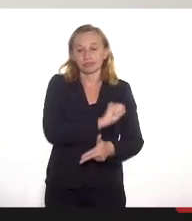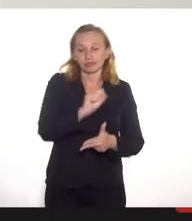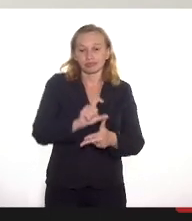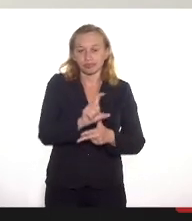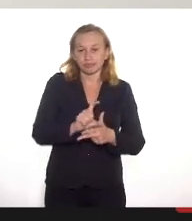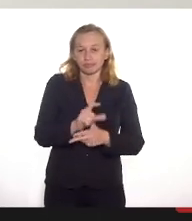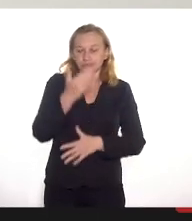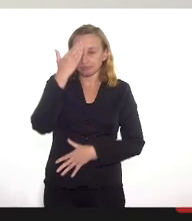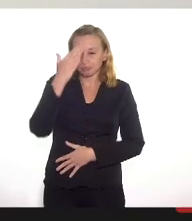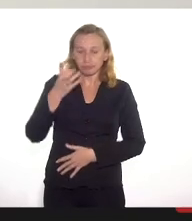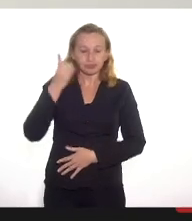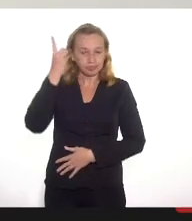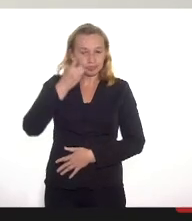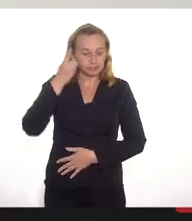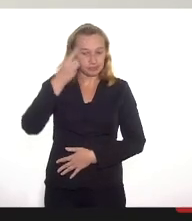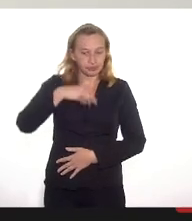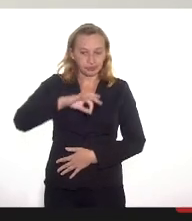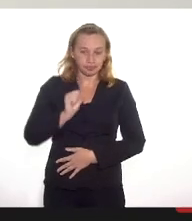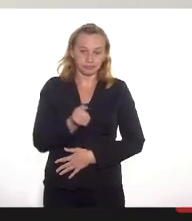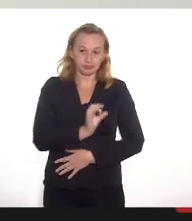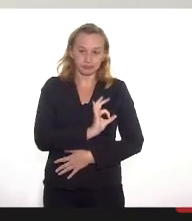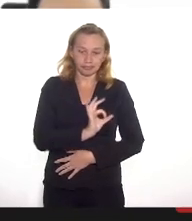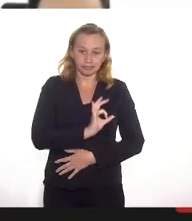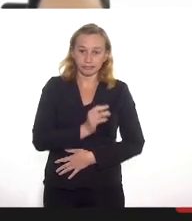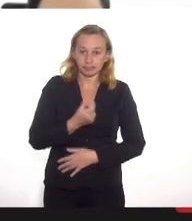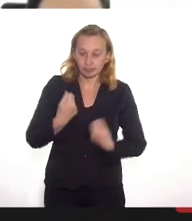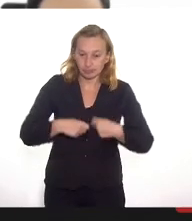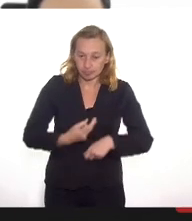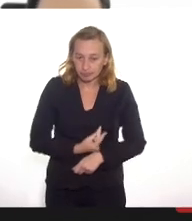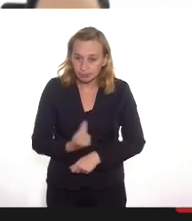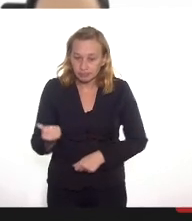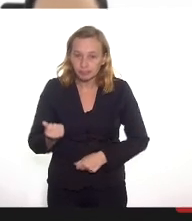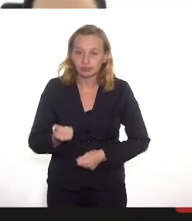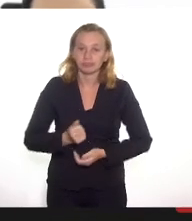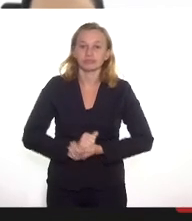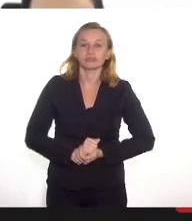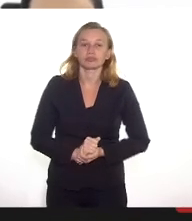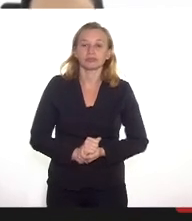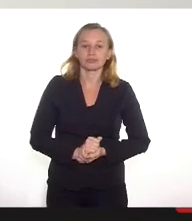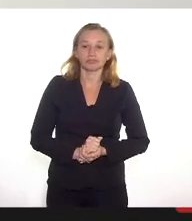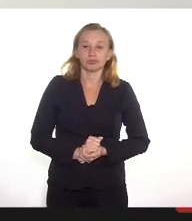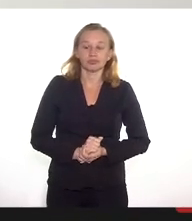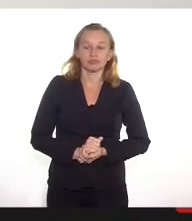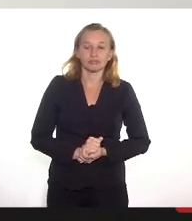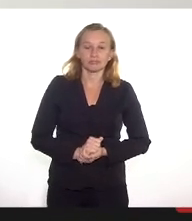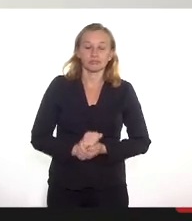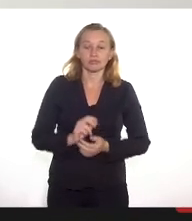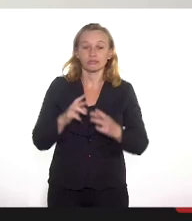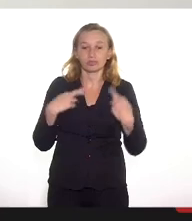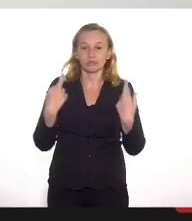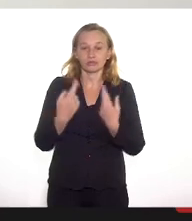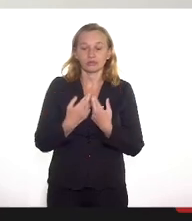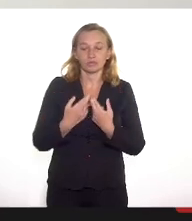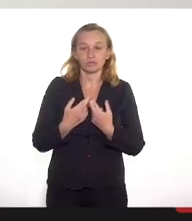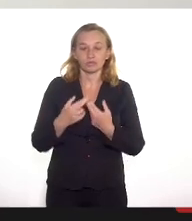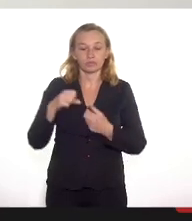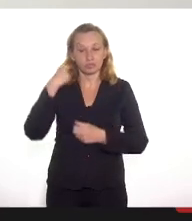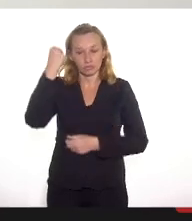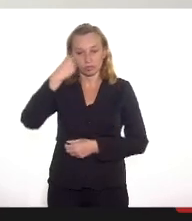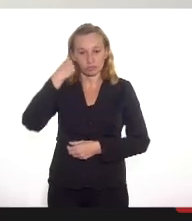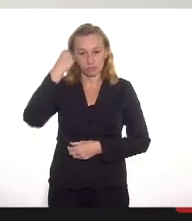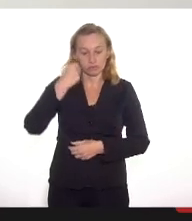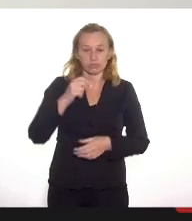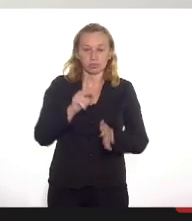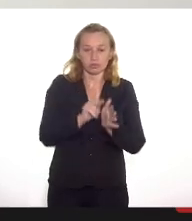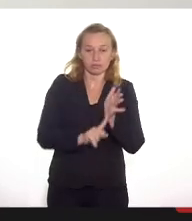Obrigado deputada Martha Rocha eu vou ter que testada eu vou ter que me retirar porque me botaram também numa reunião do Senado vai ter um